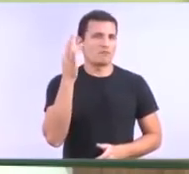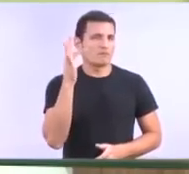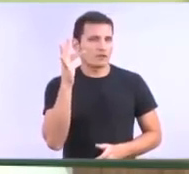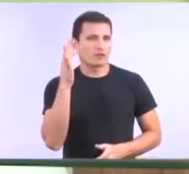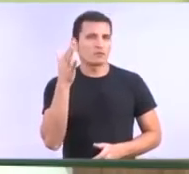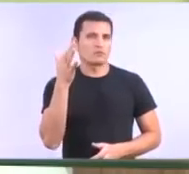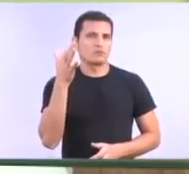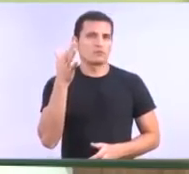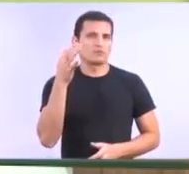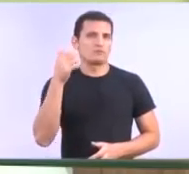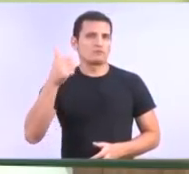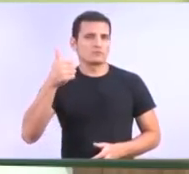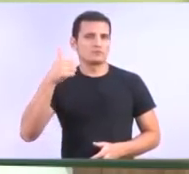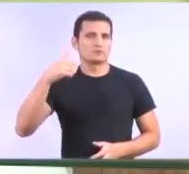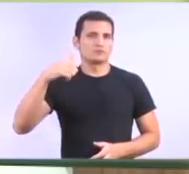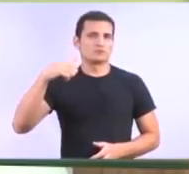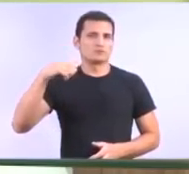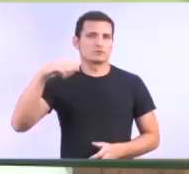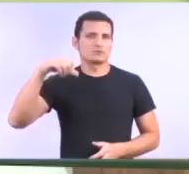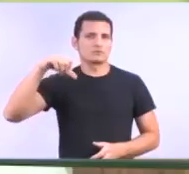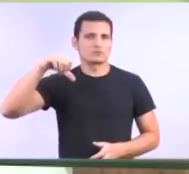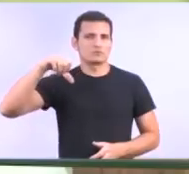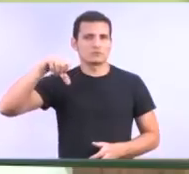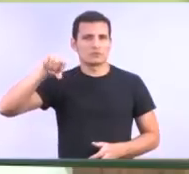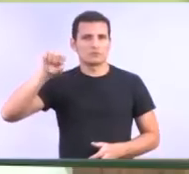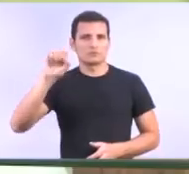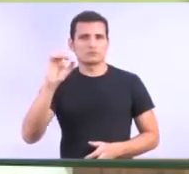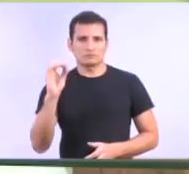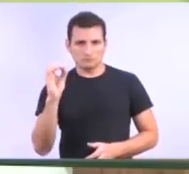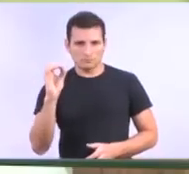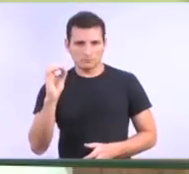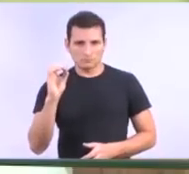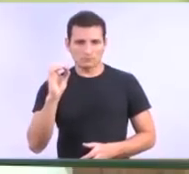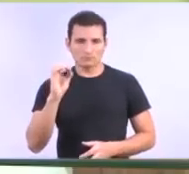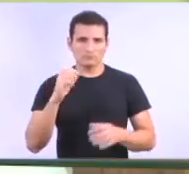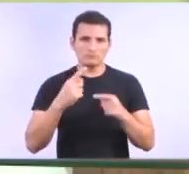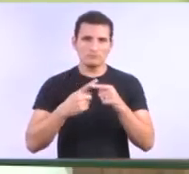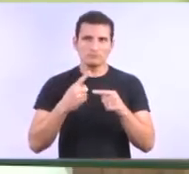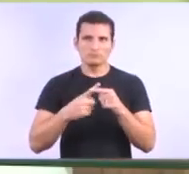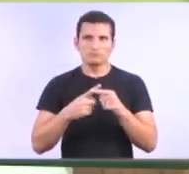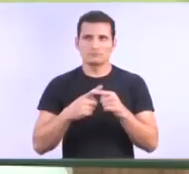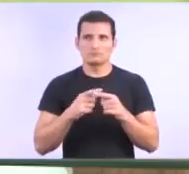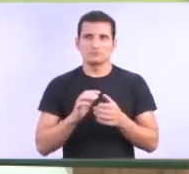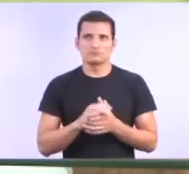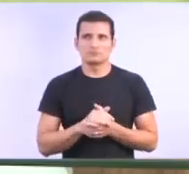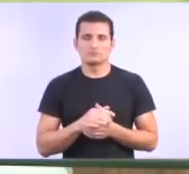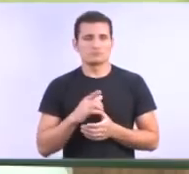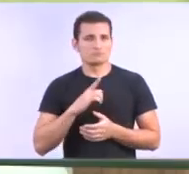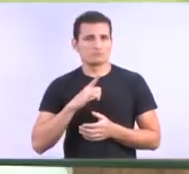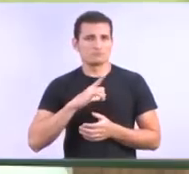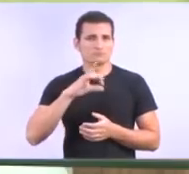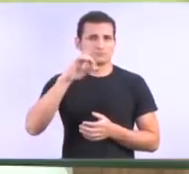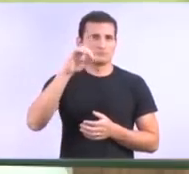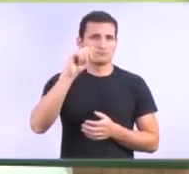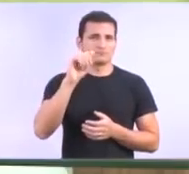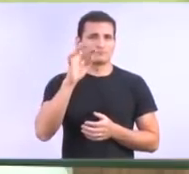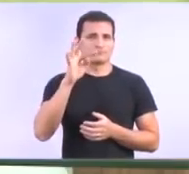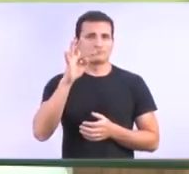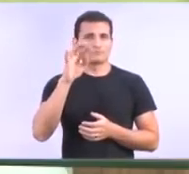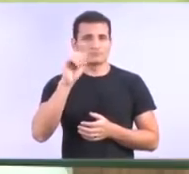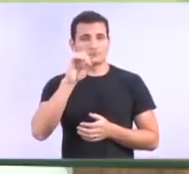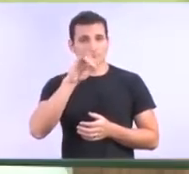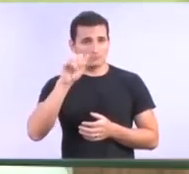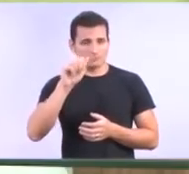de 1980. Por quê? nós teríamos uma data que é inconsistente.